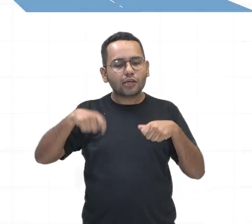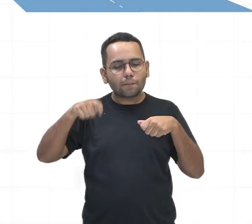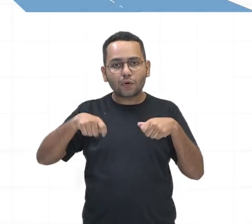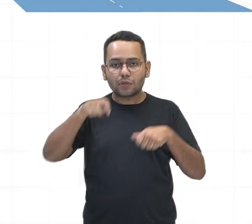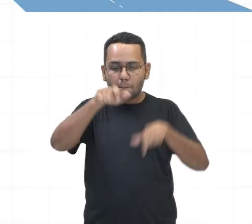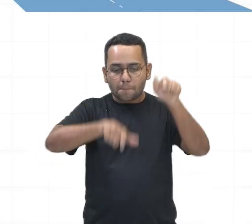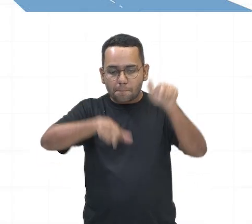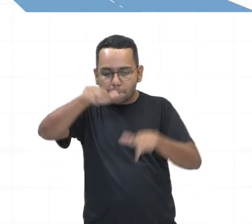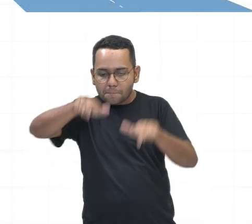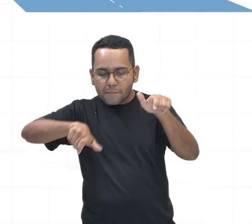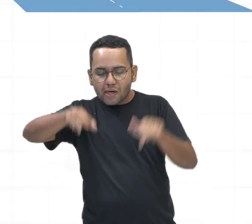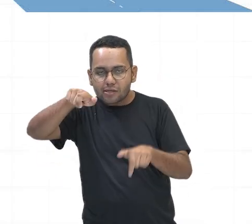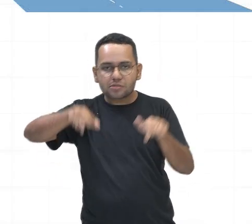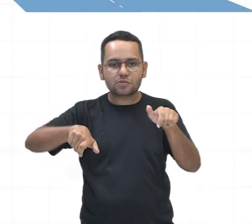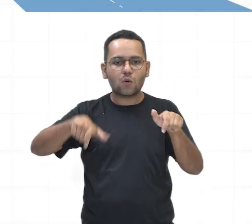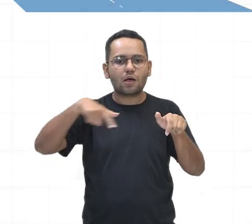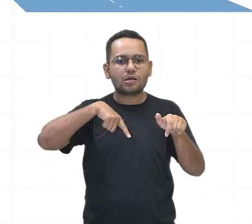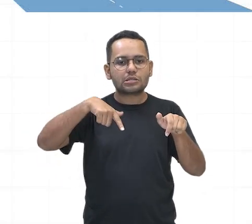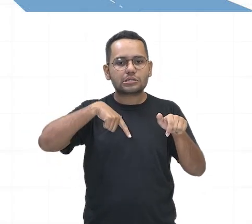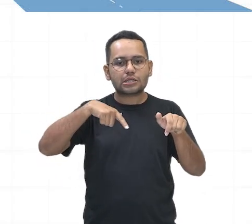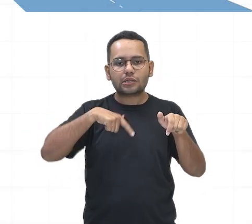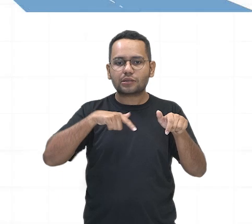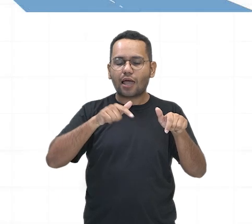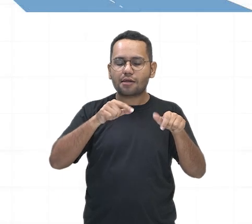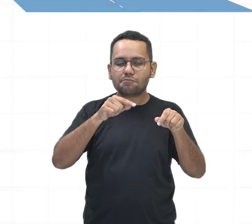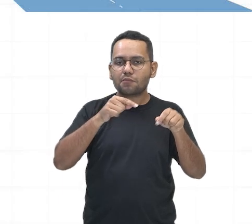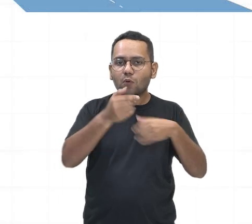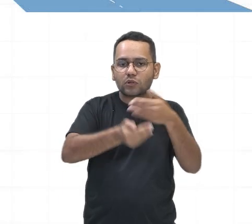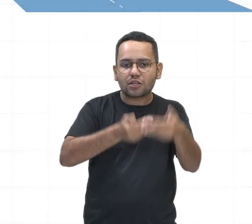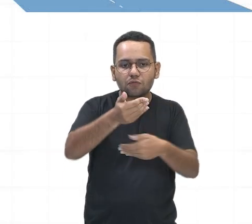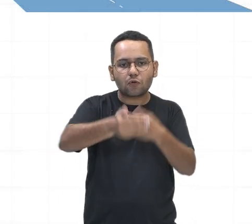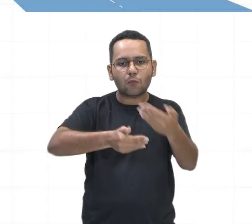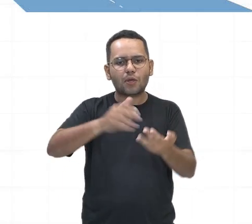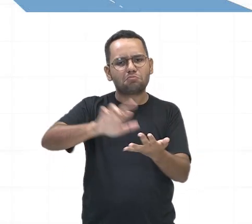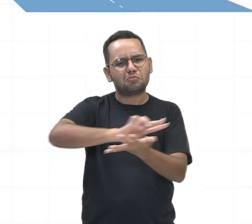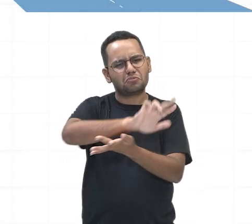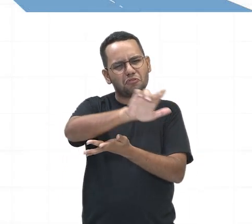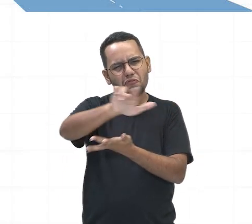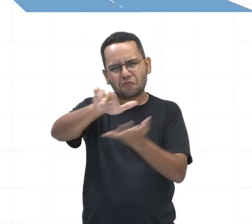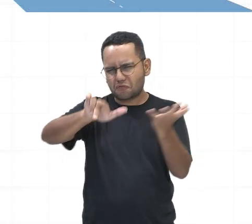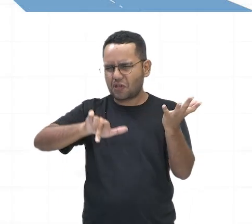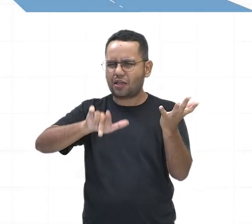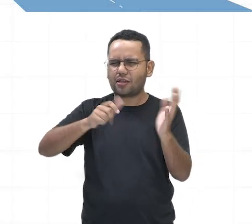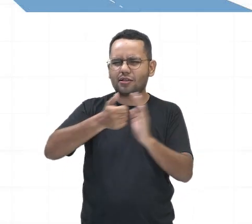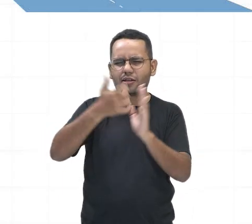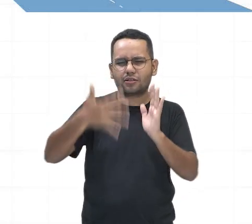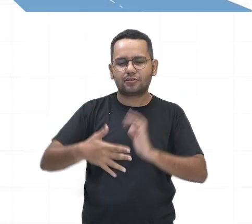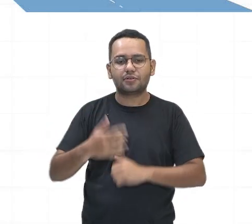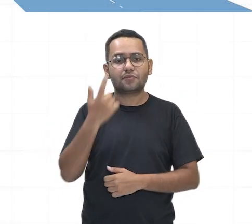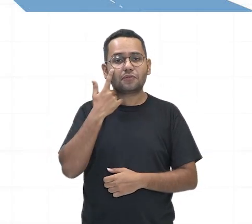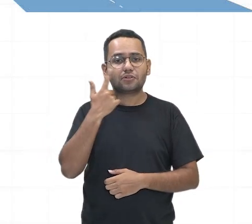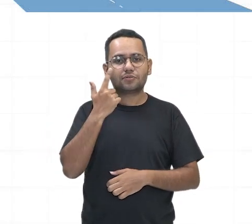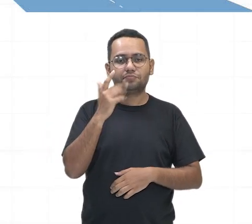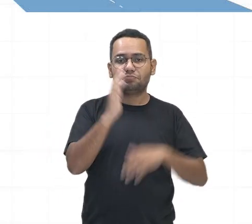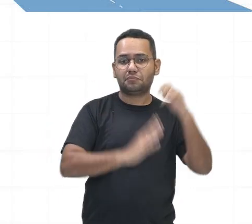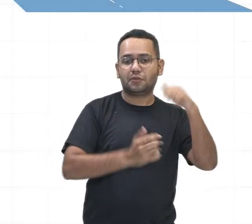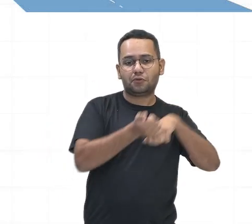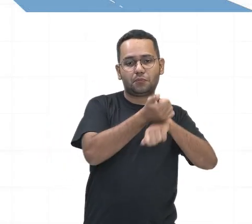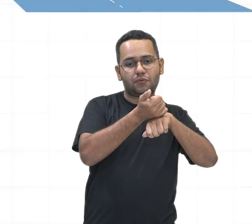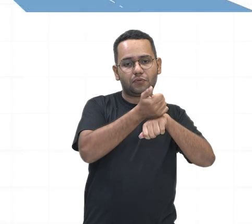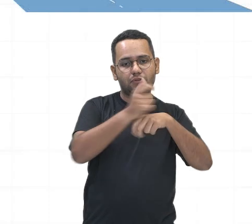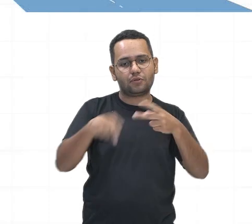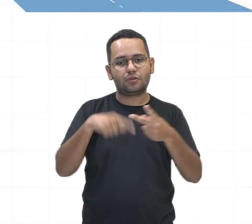pessoas em seus mais diferentes aspectos. Que aspectos são esses? O aspecto profissional,